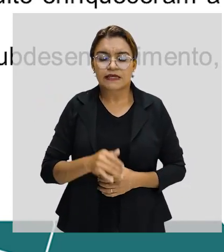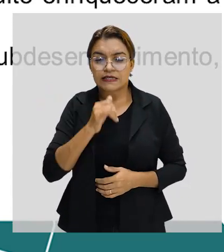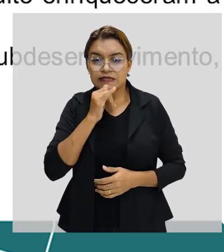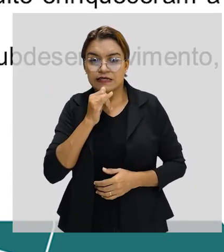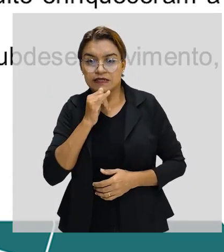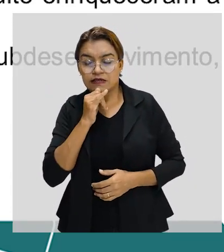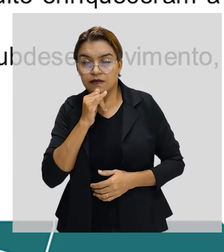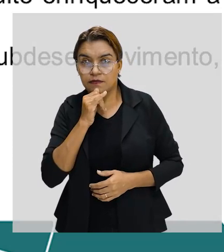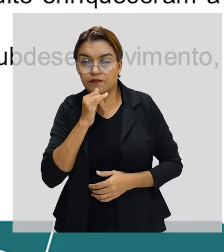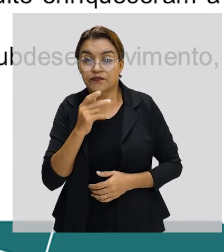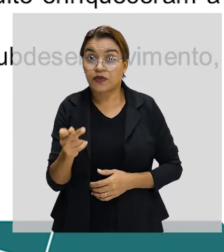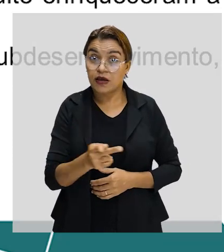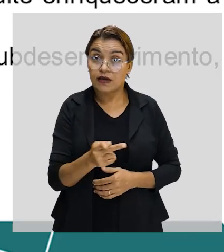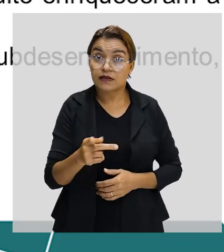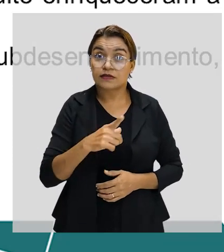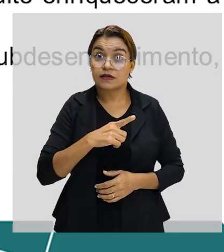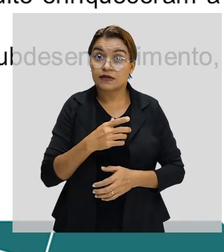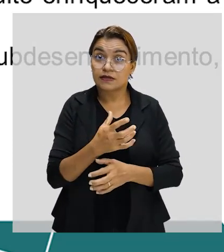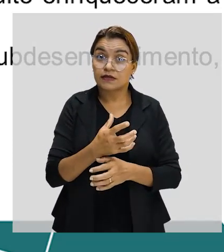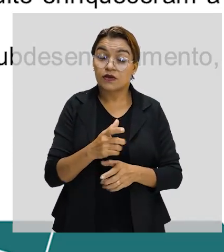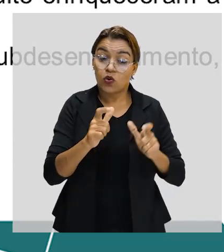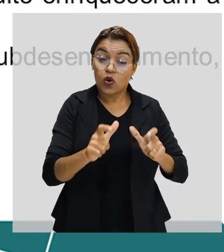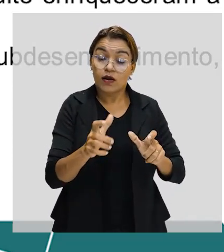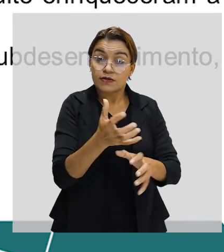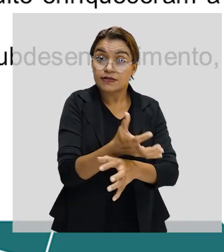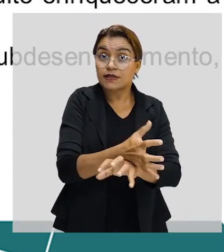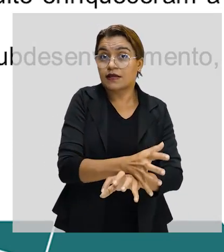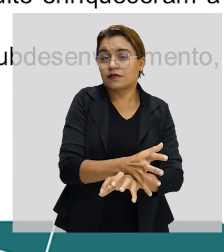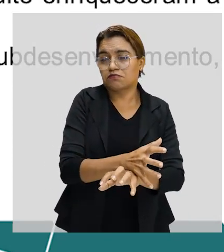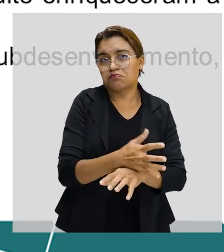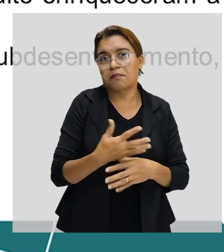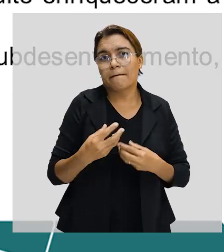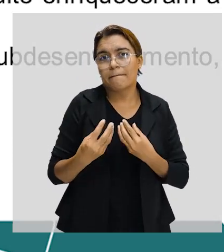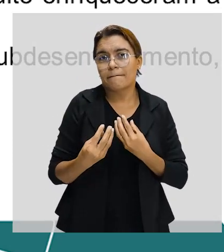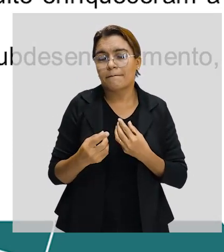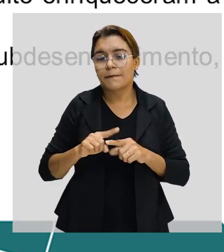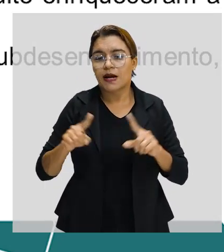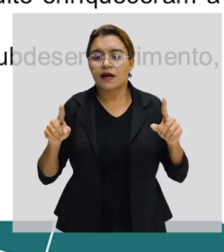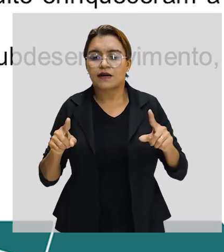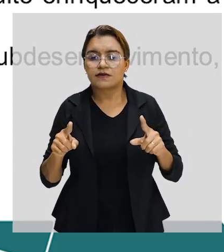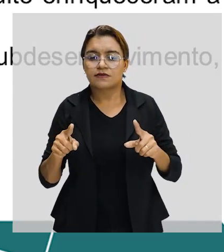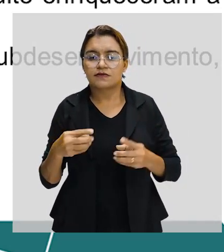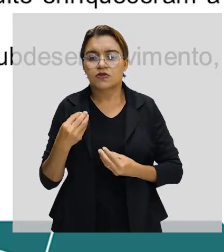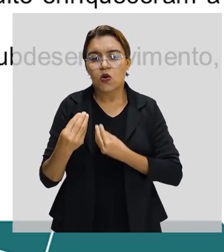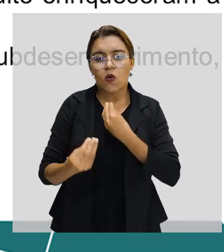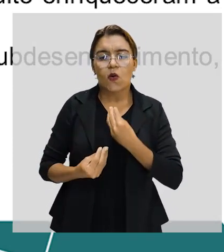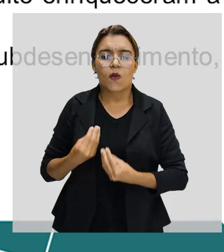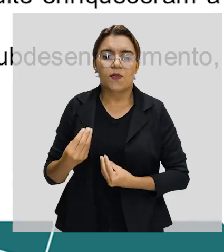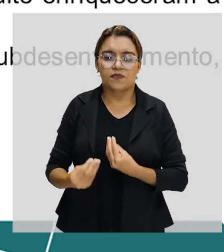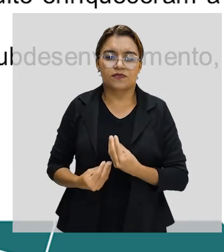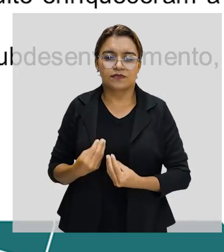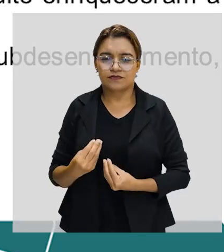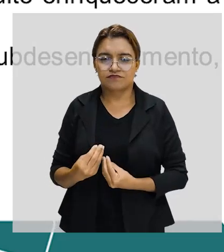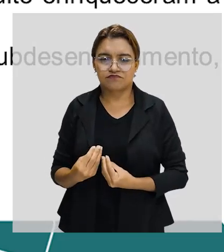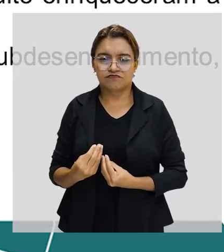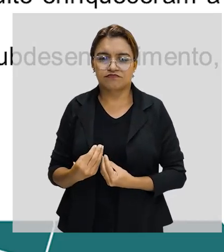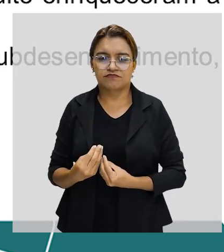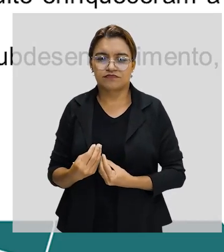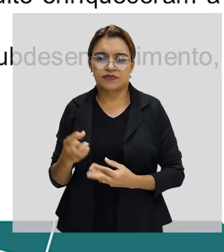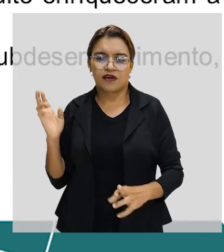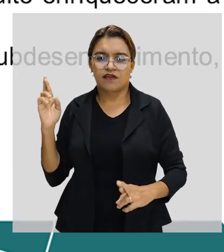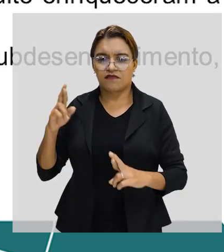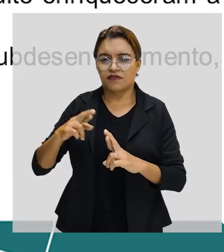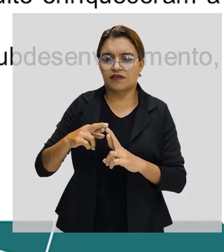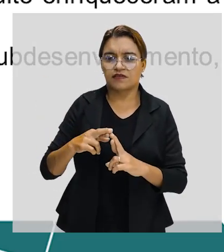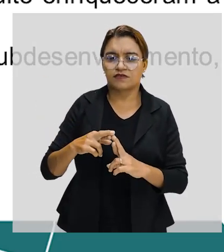Ambos têm o sertão. Será que eles colocam isso aqui? Referências à flora